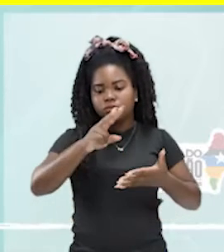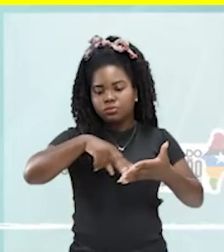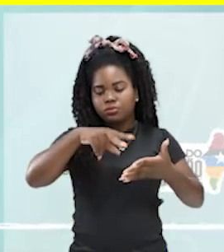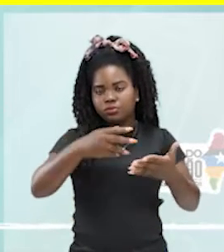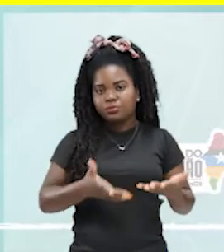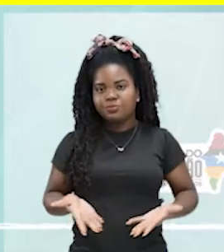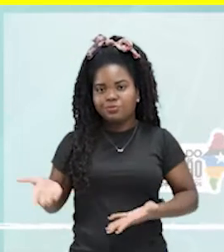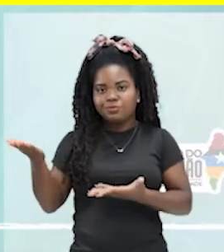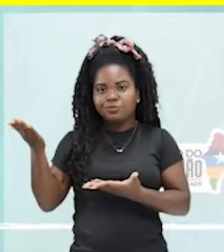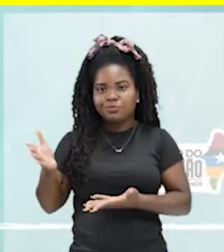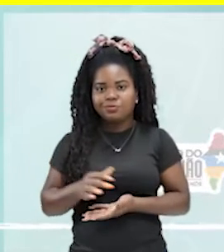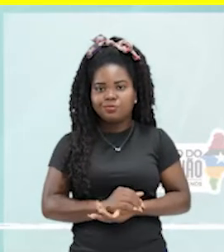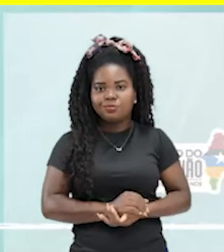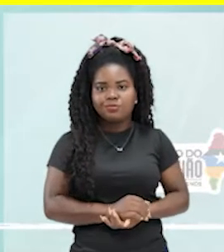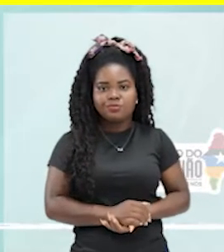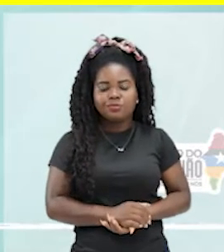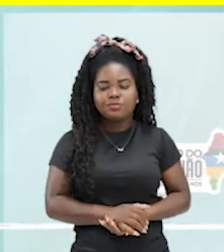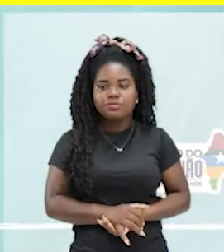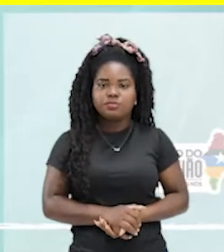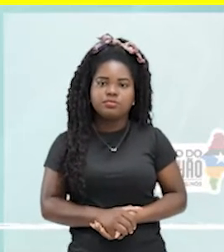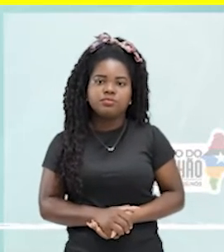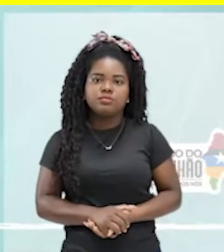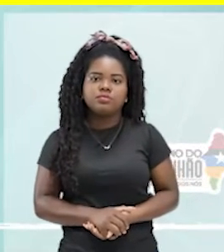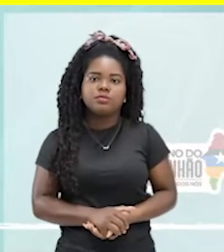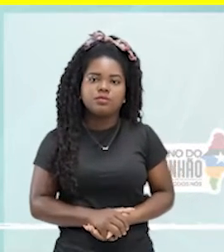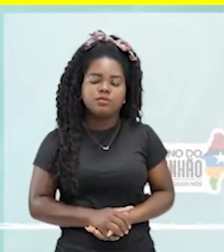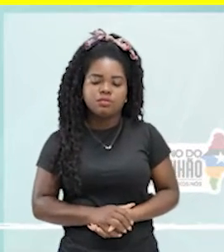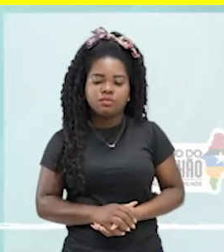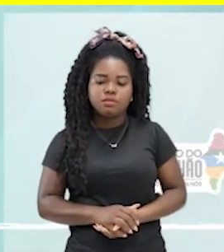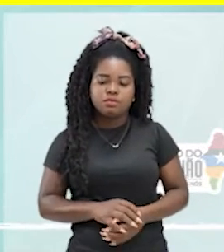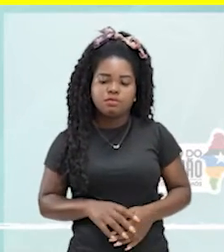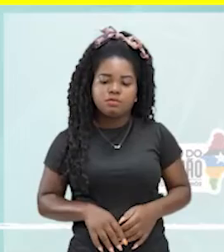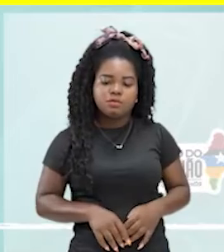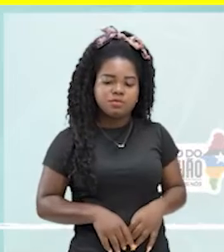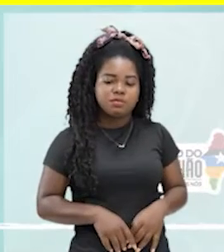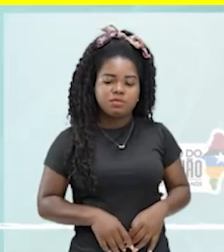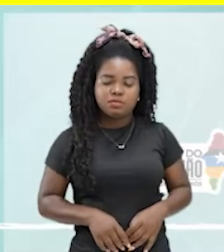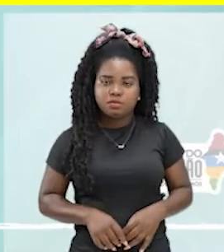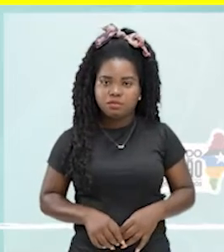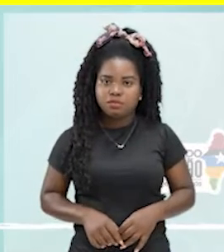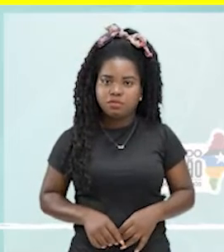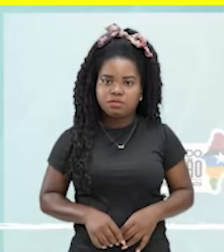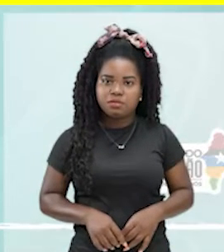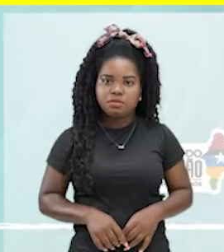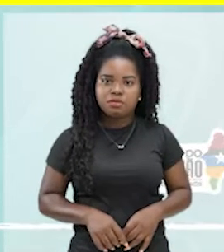um ator em nosso teatro ensinando-lhe alguma coisa. Tentamos